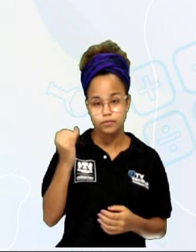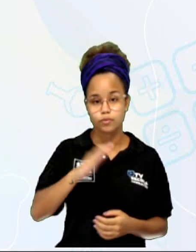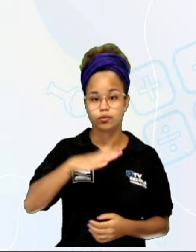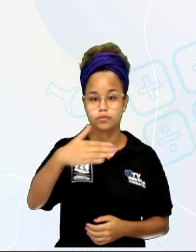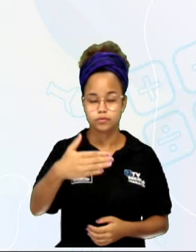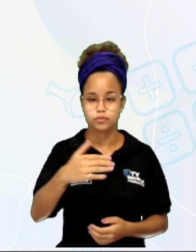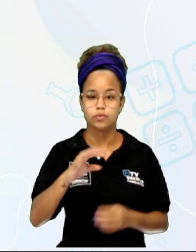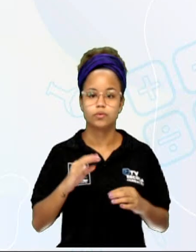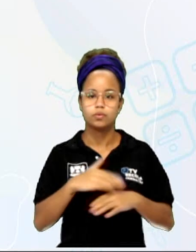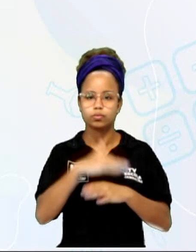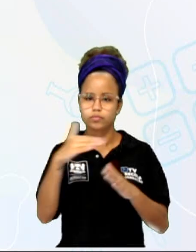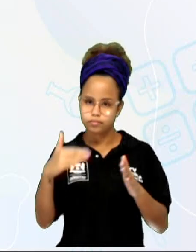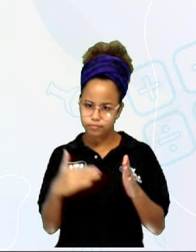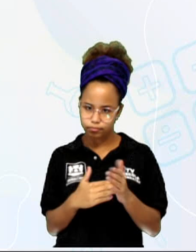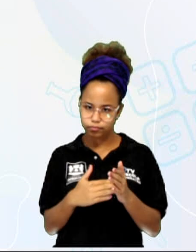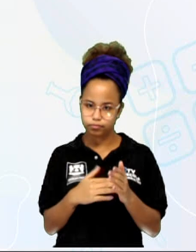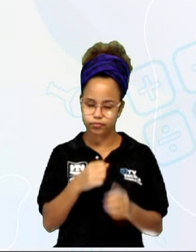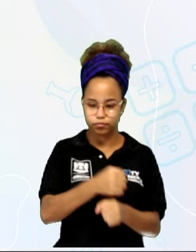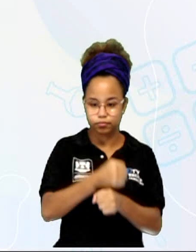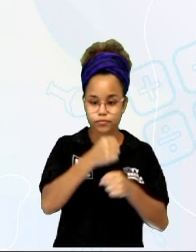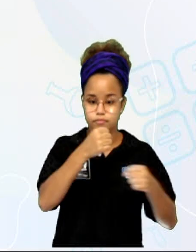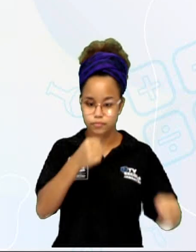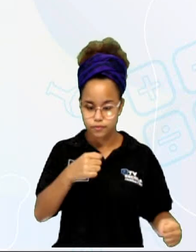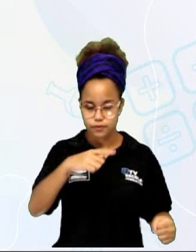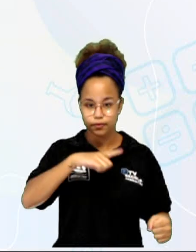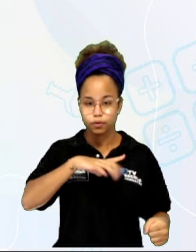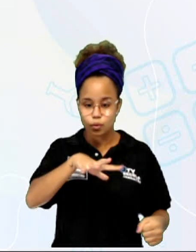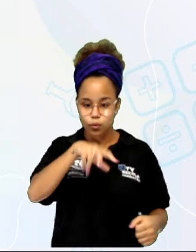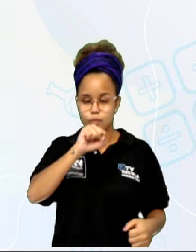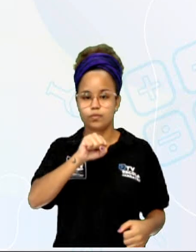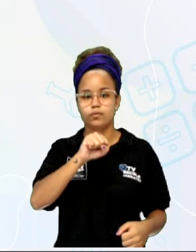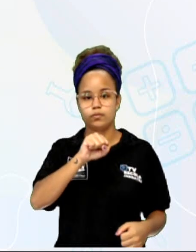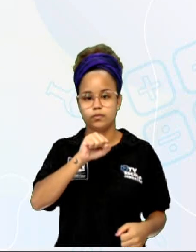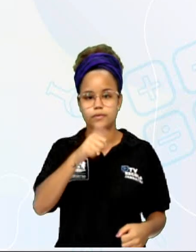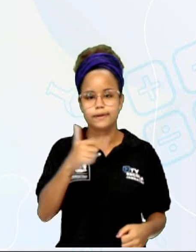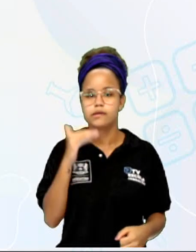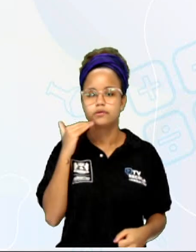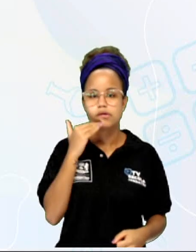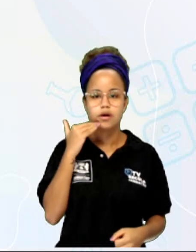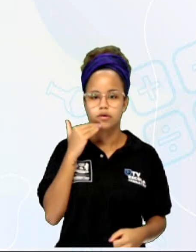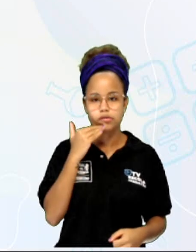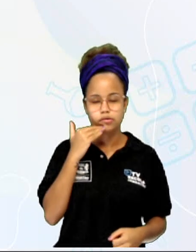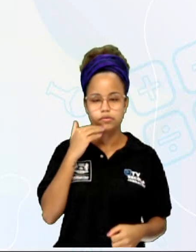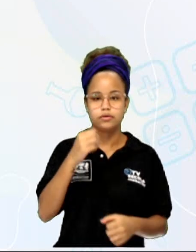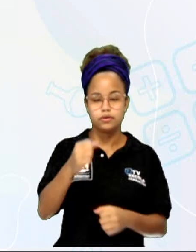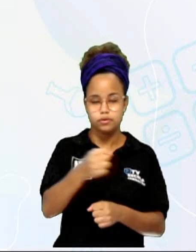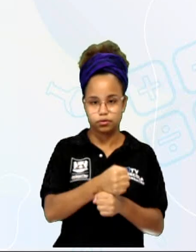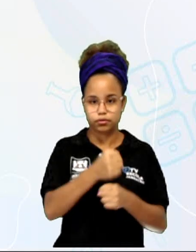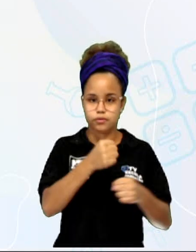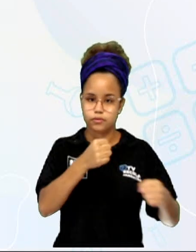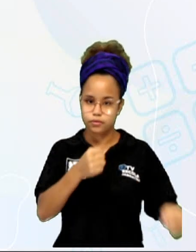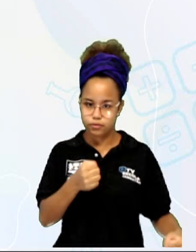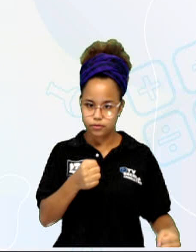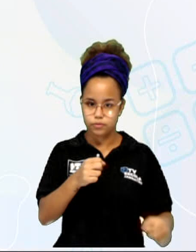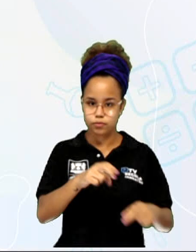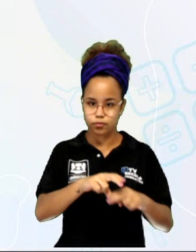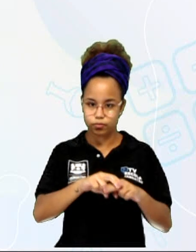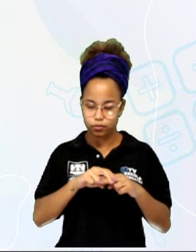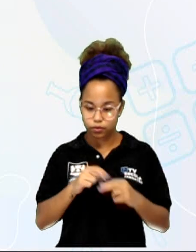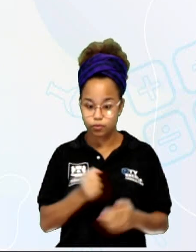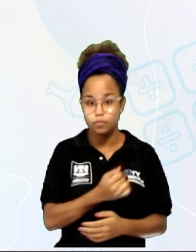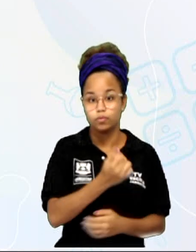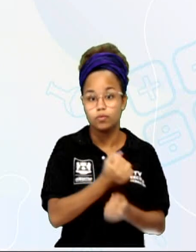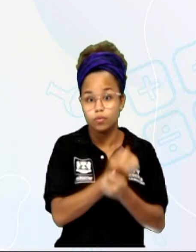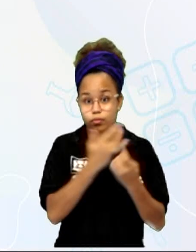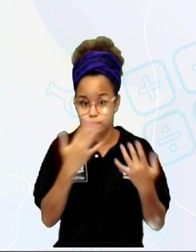todo o reagente é consumido, certo? Não há deficiência de reagente, nem pela qualidade, nem pela